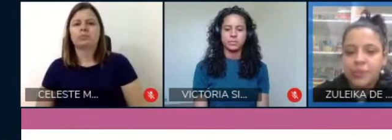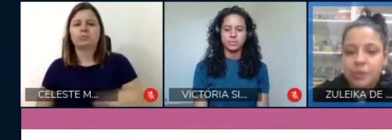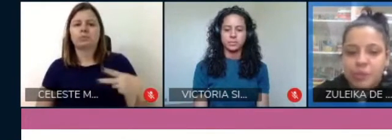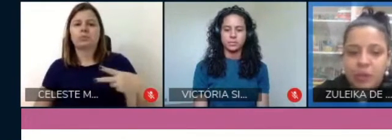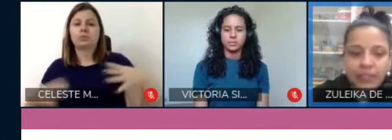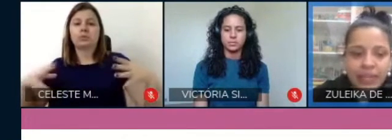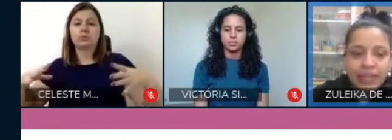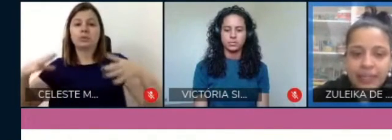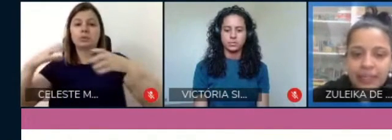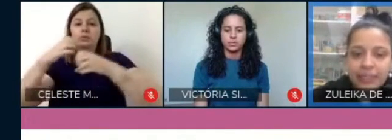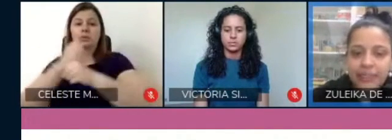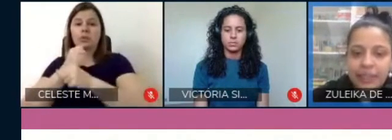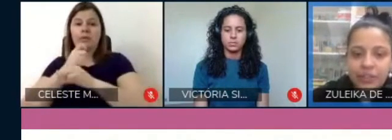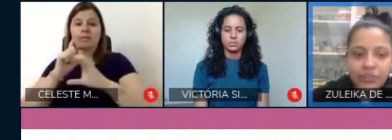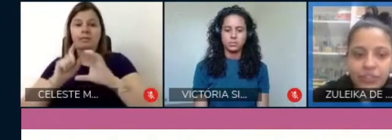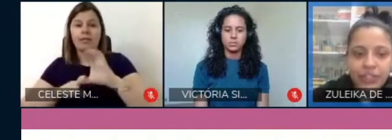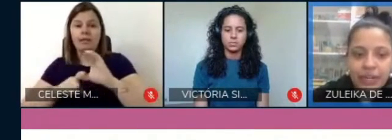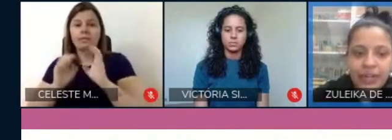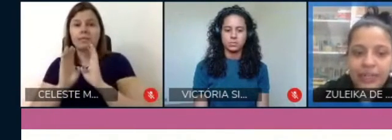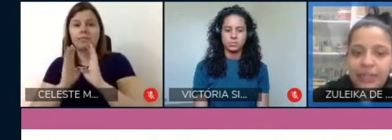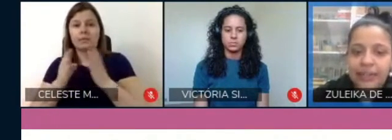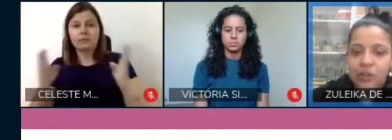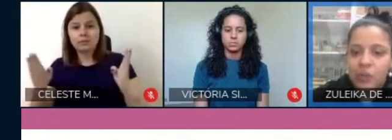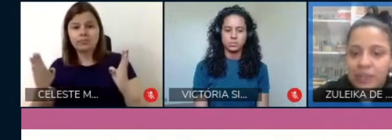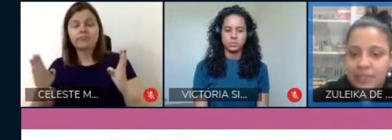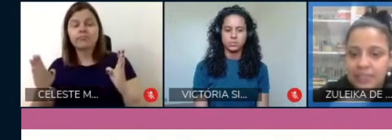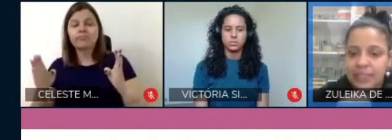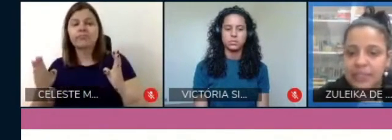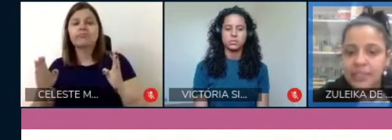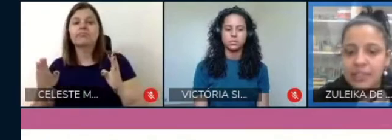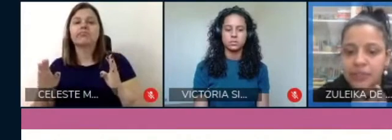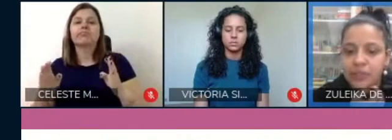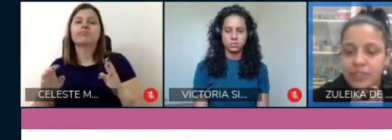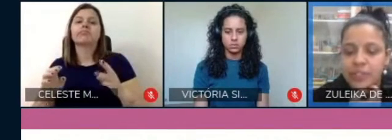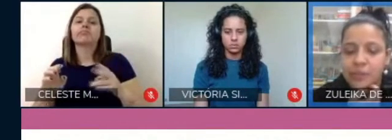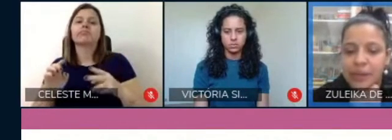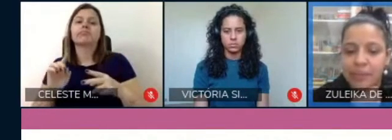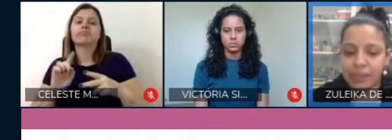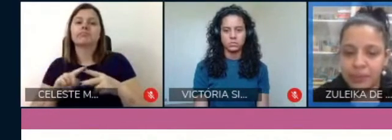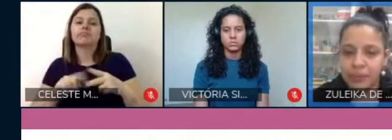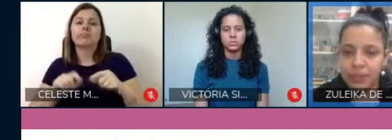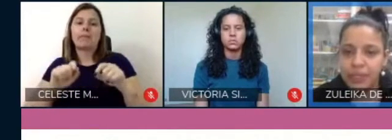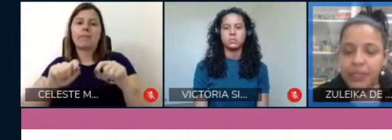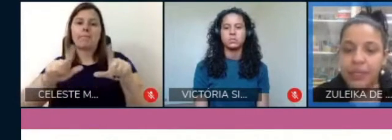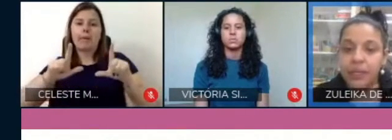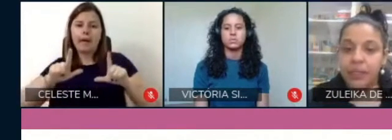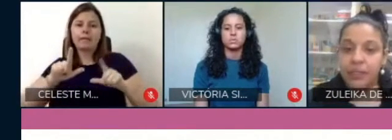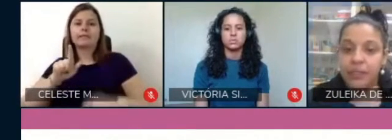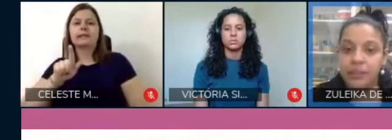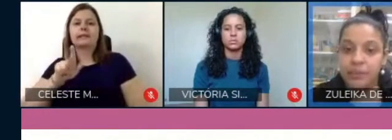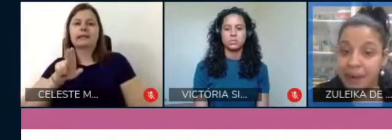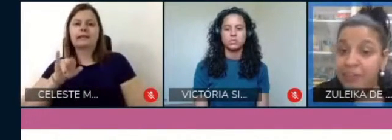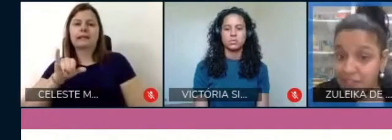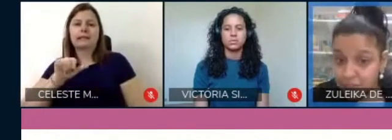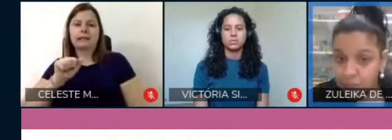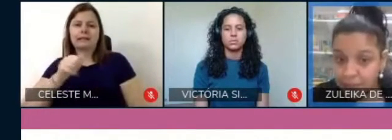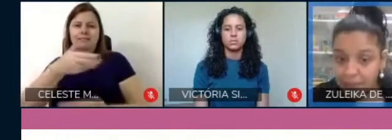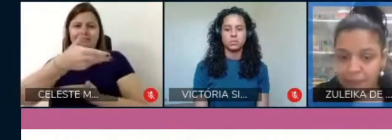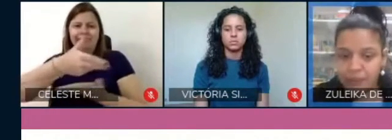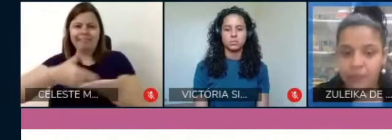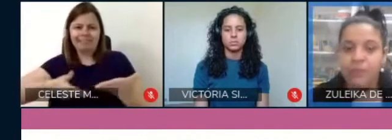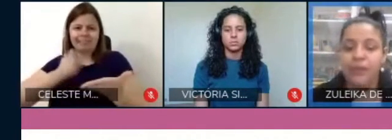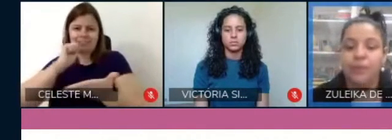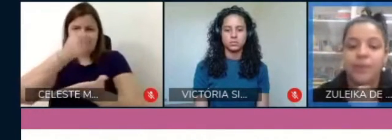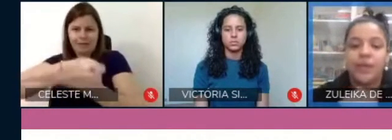de débitos por biblioteca, e daí eu vou gerar cada uma das guias e vou fazer o pagamento. Para